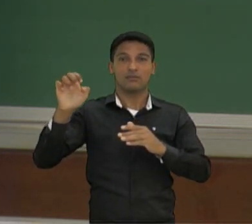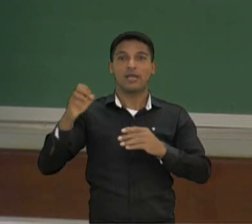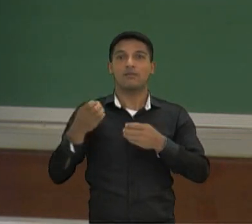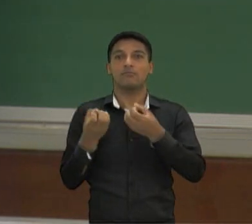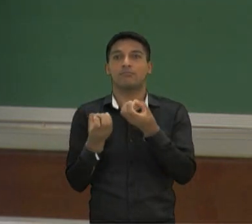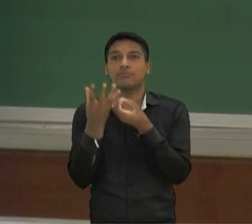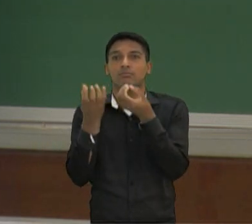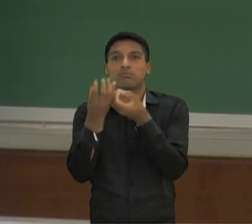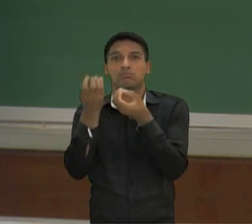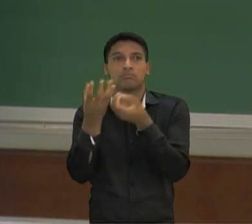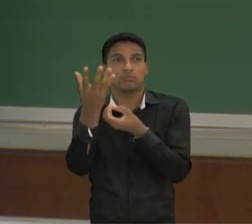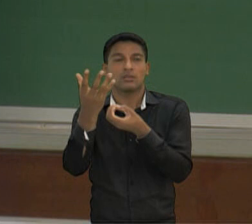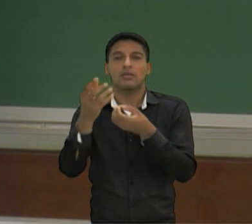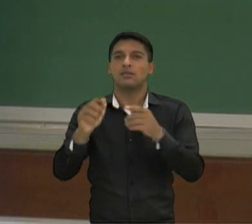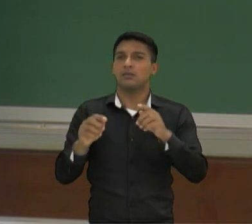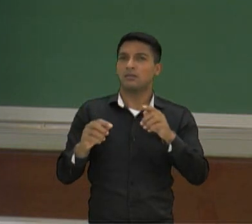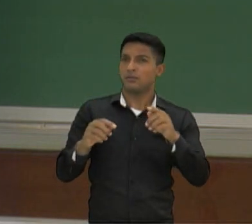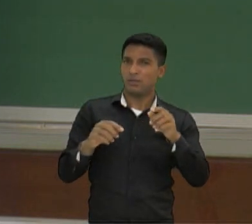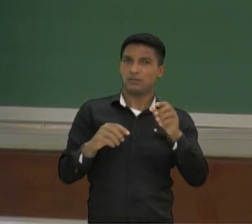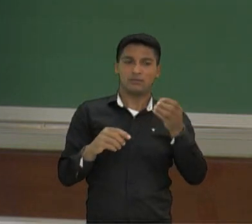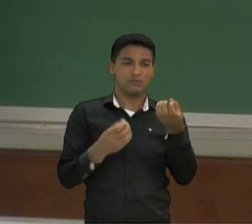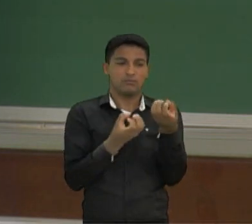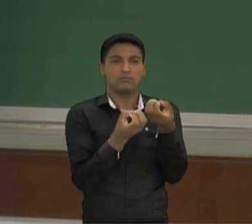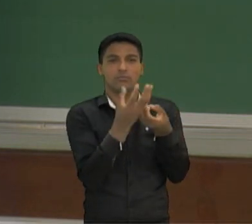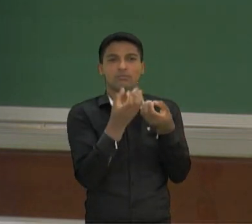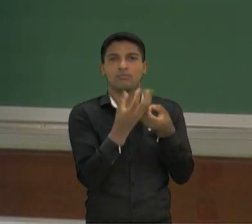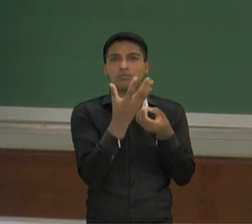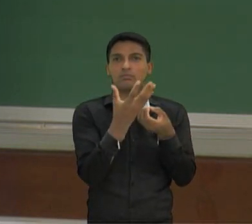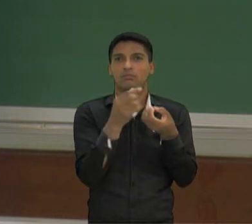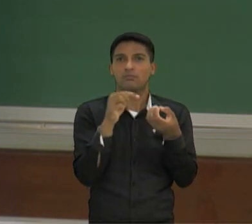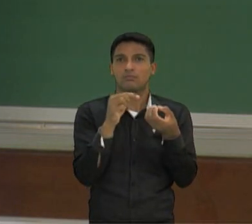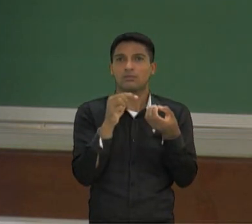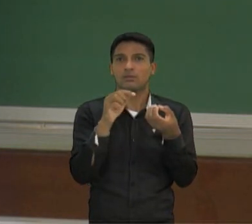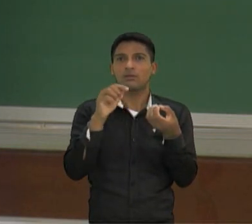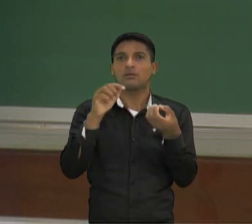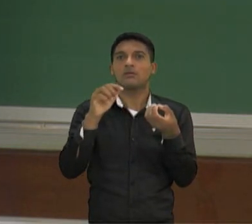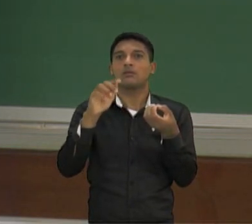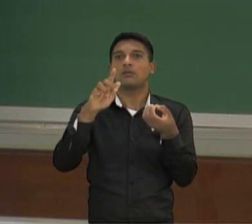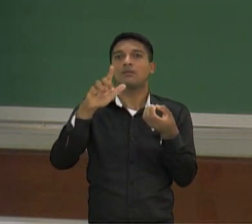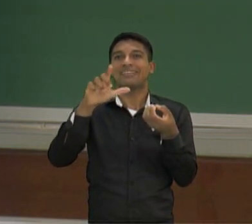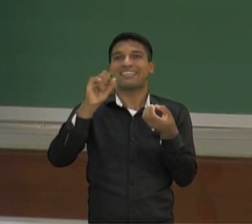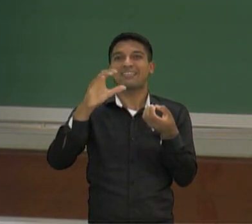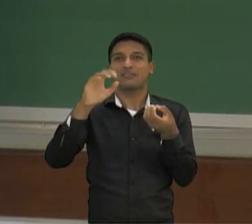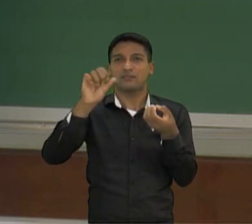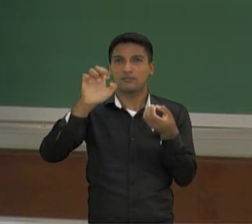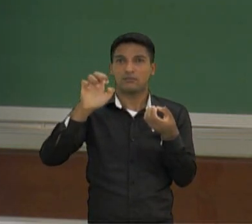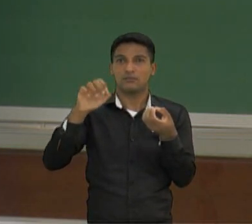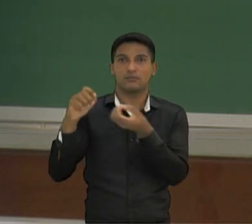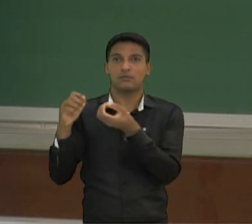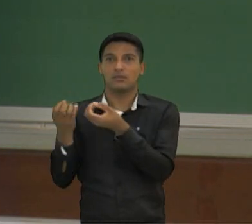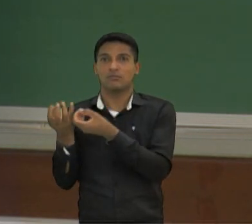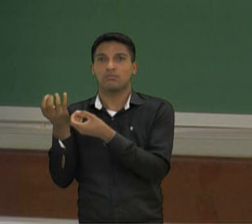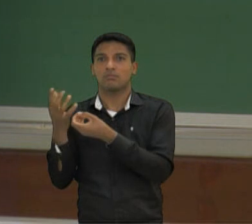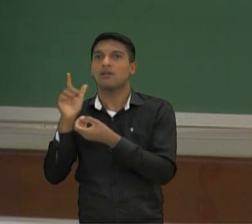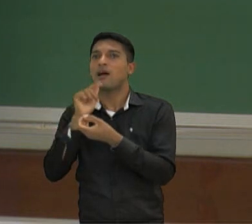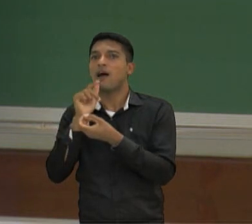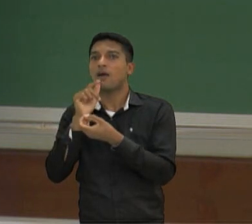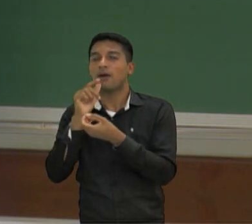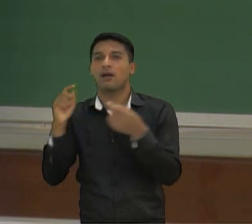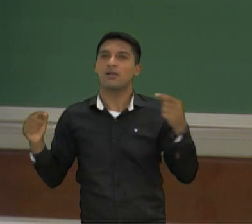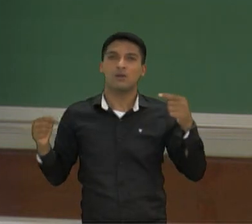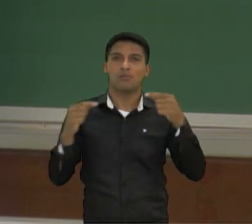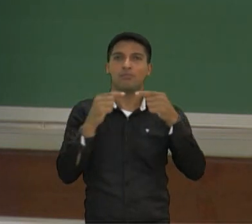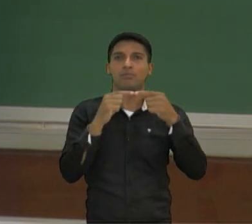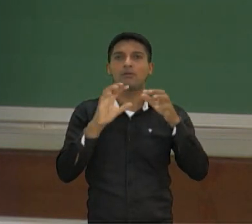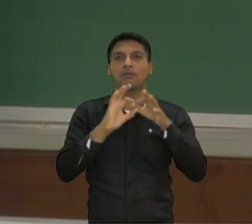vou usar glicose e água para poder produzir energia para a célula e, consequentemente, para o nosso corpo. Eu vou ter